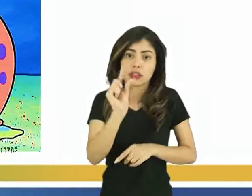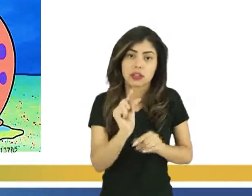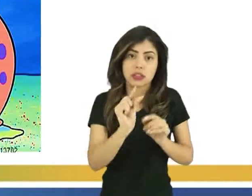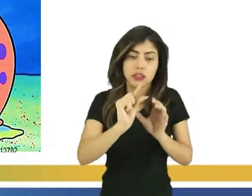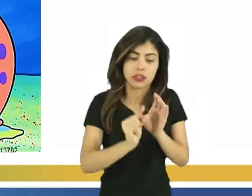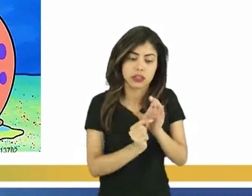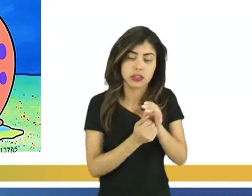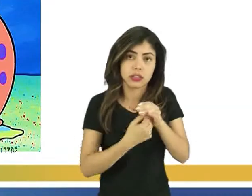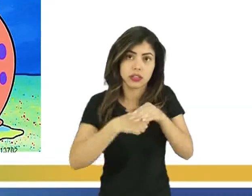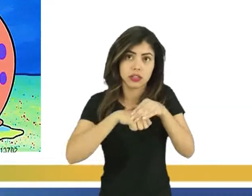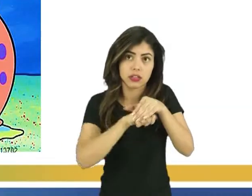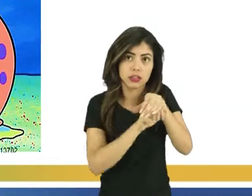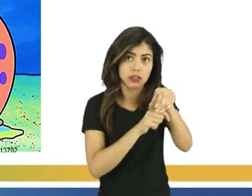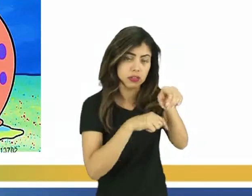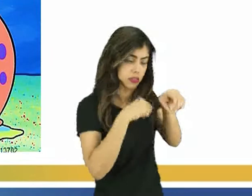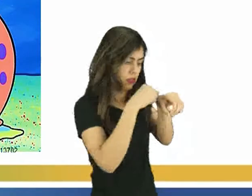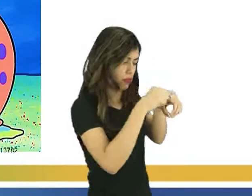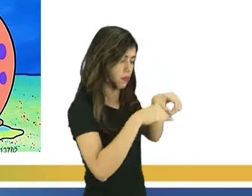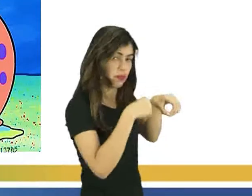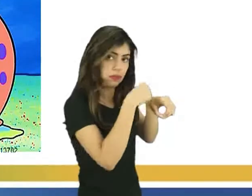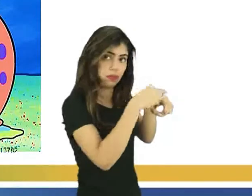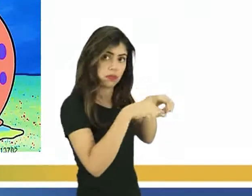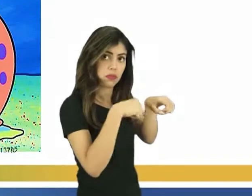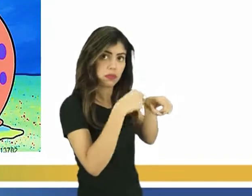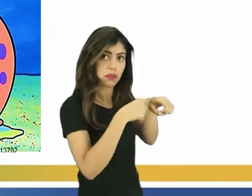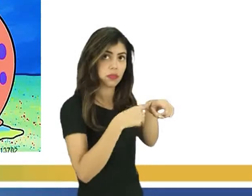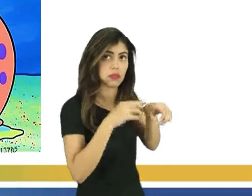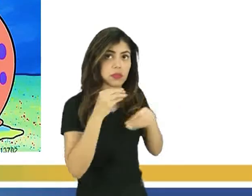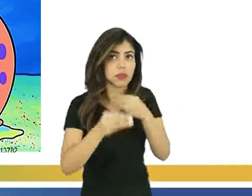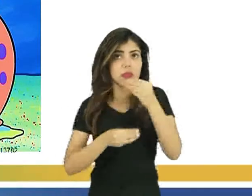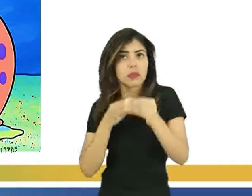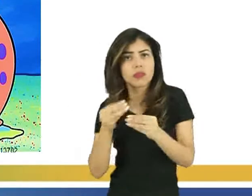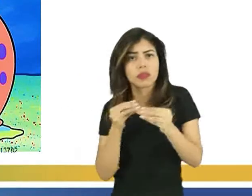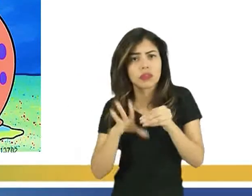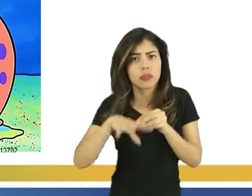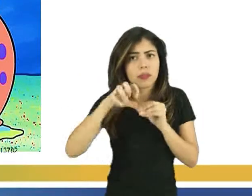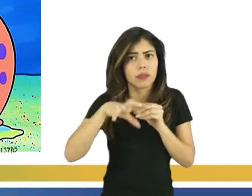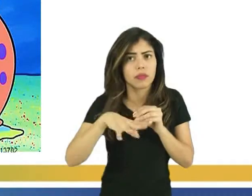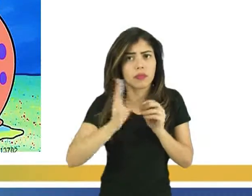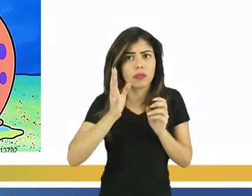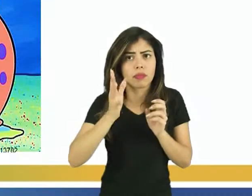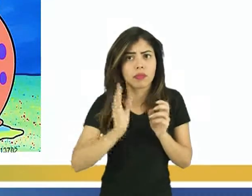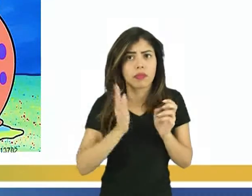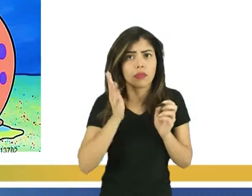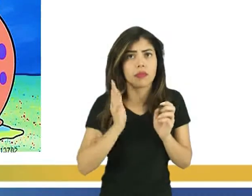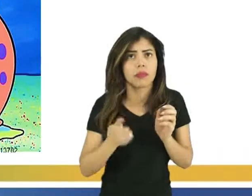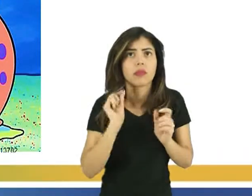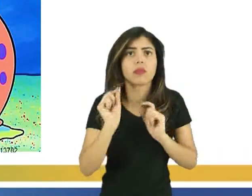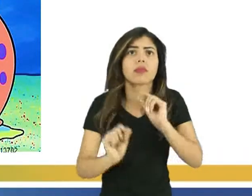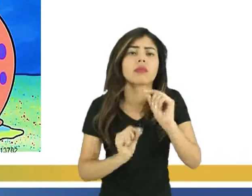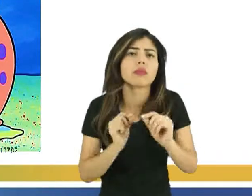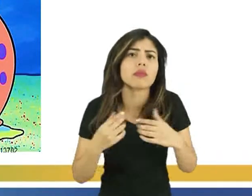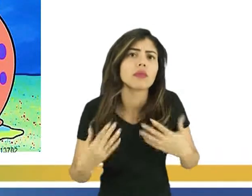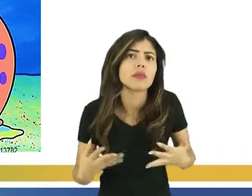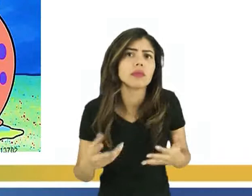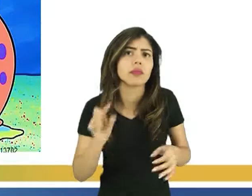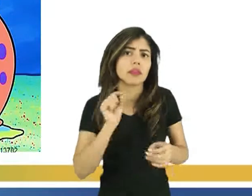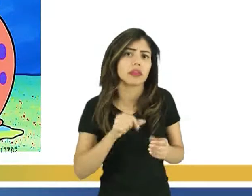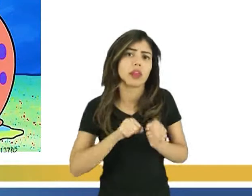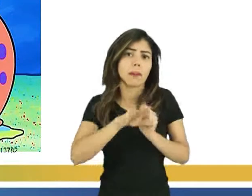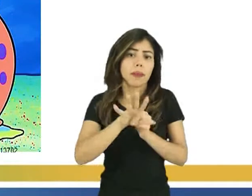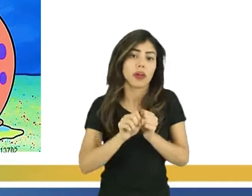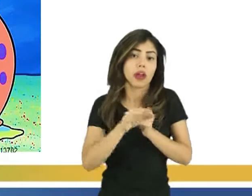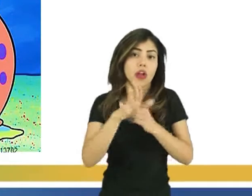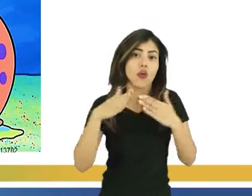na massa visceral. E como é que ficam aí as contrações desse coração? As contrações do coração vão servir para enviar